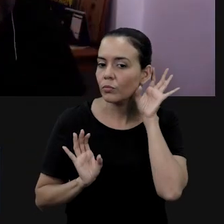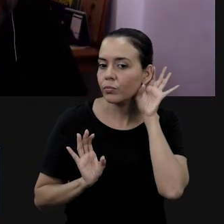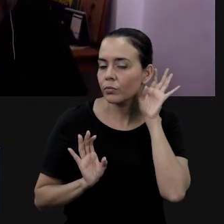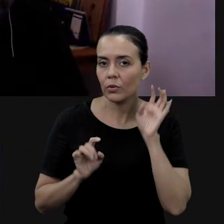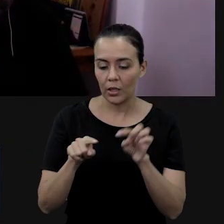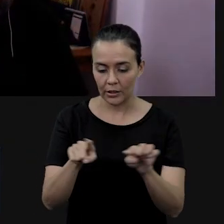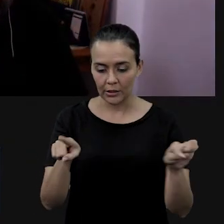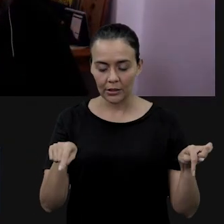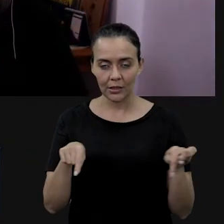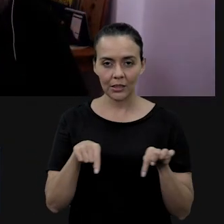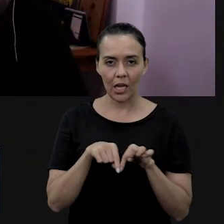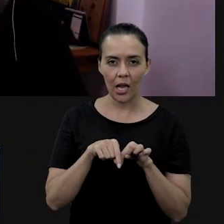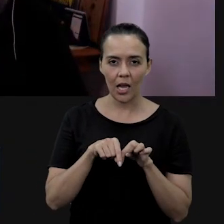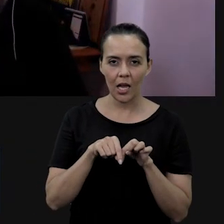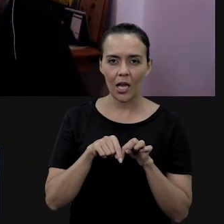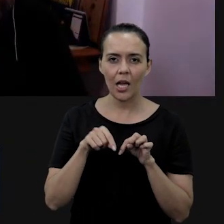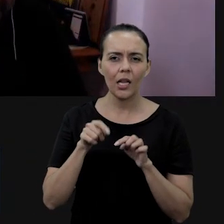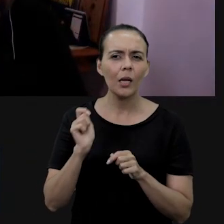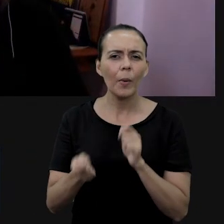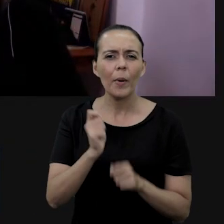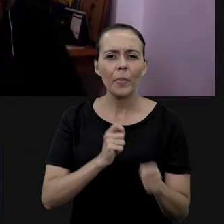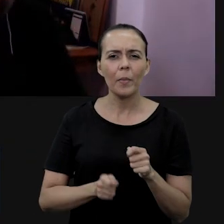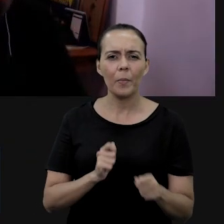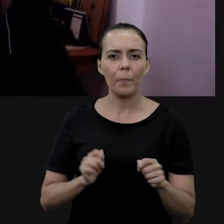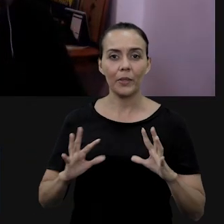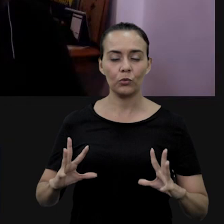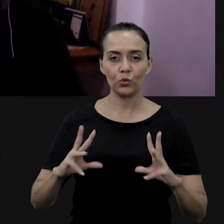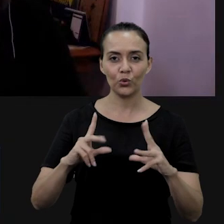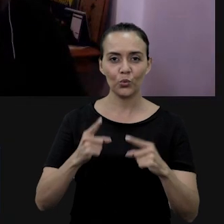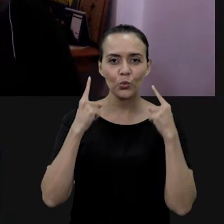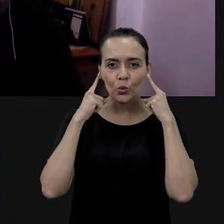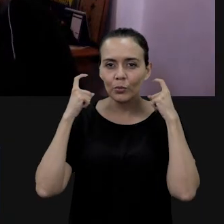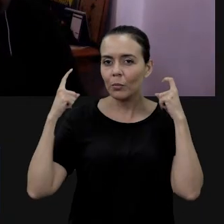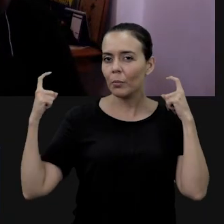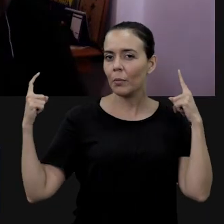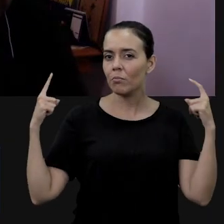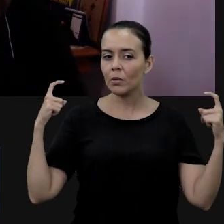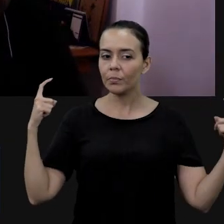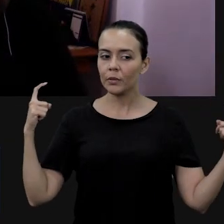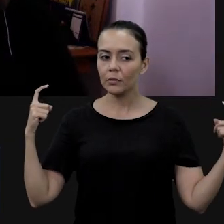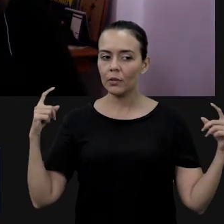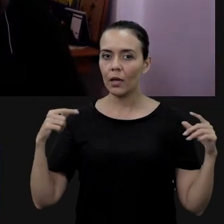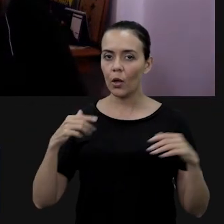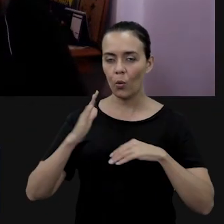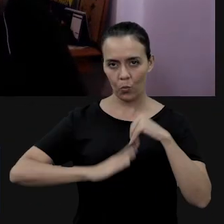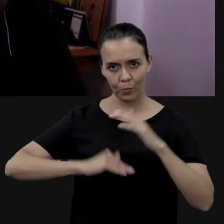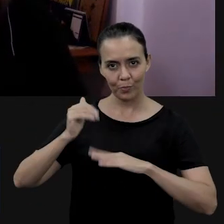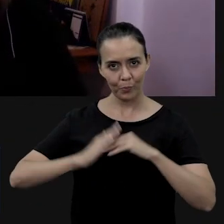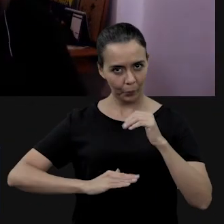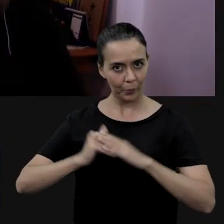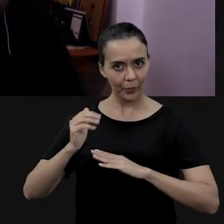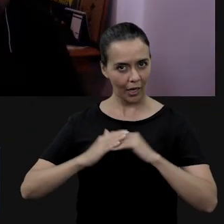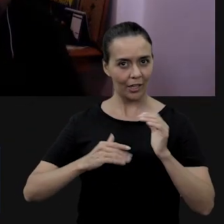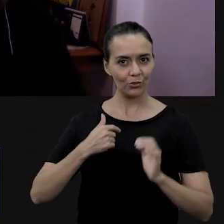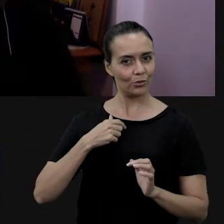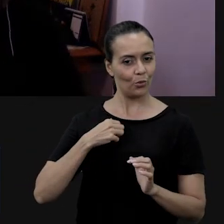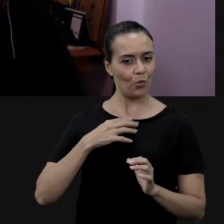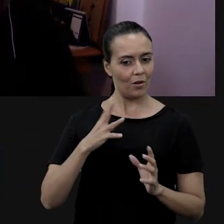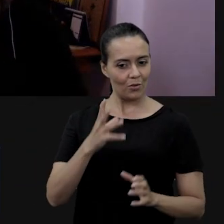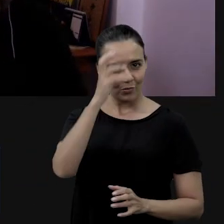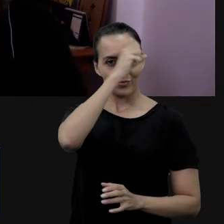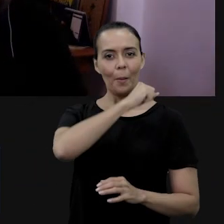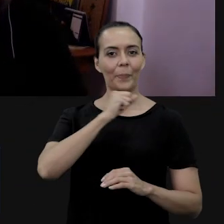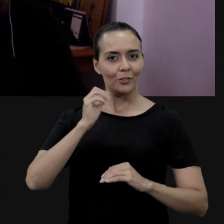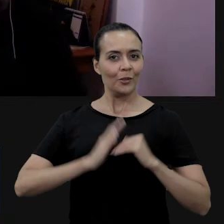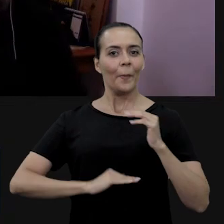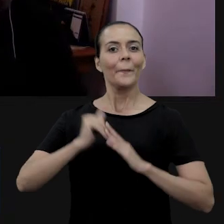da sala, como a gente resolve, todo mundo tocando ao mesmo tempo. Então esses desafios práticos, eu fui muito no lado empírico, assim,